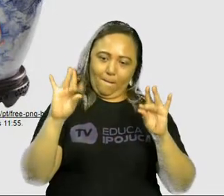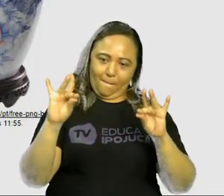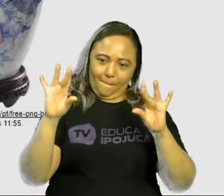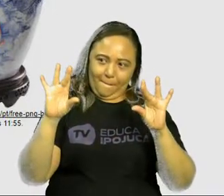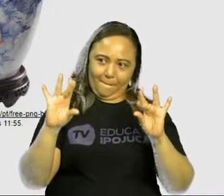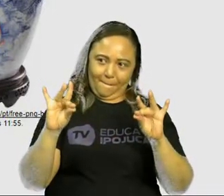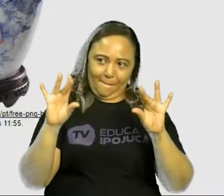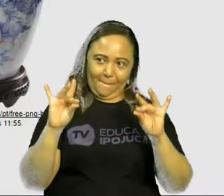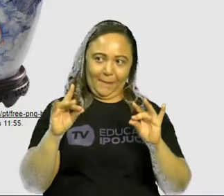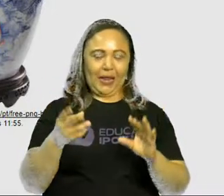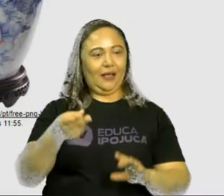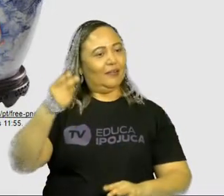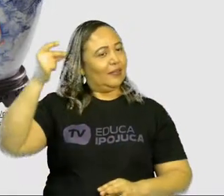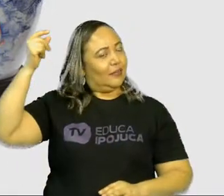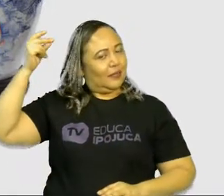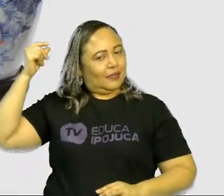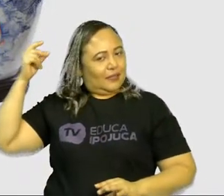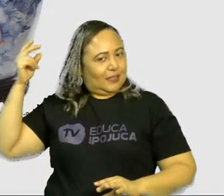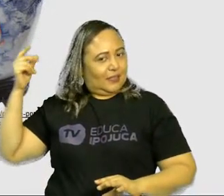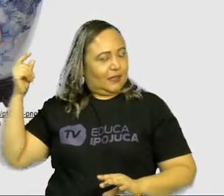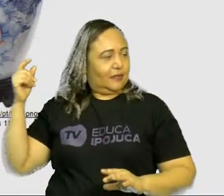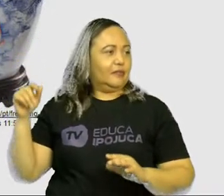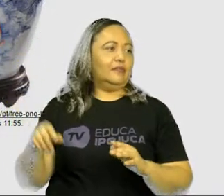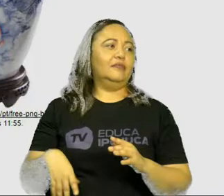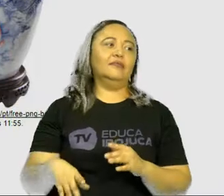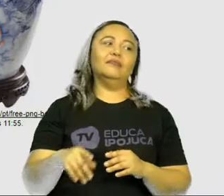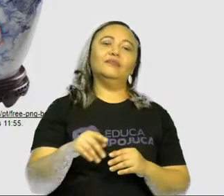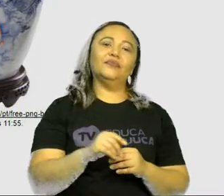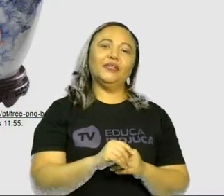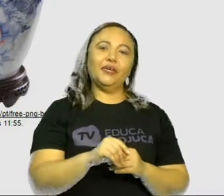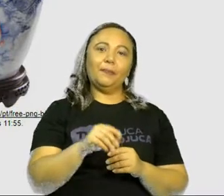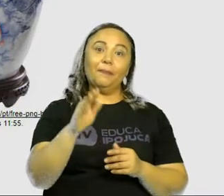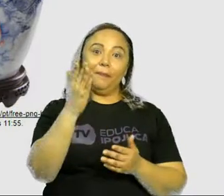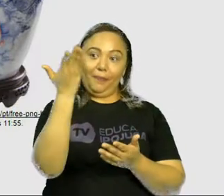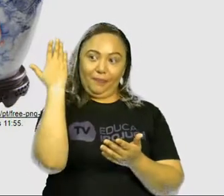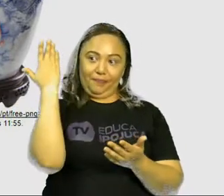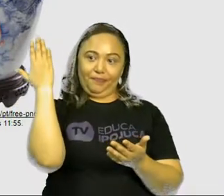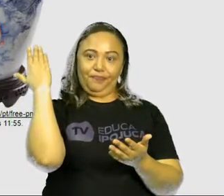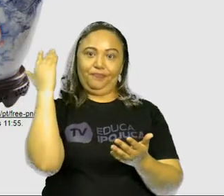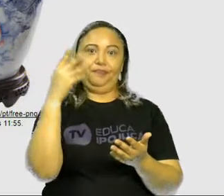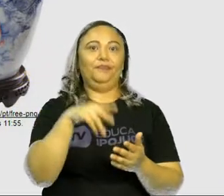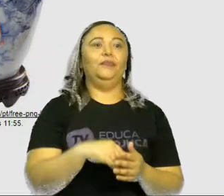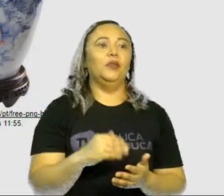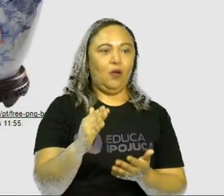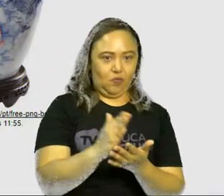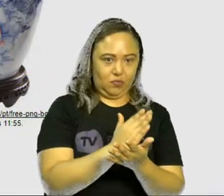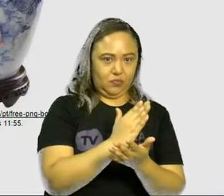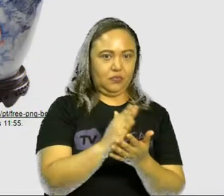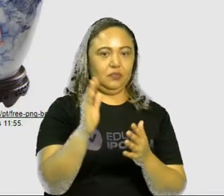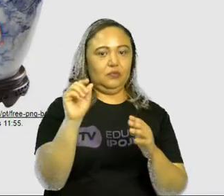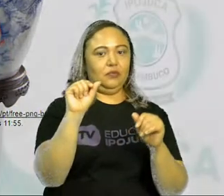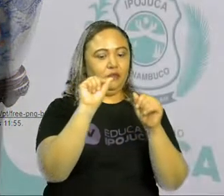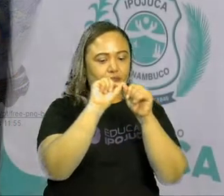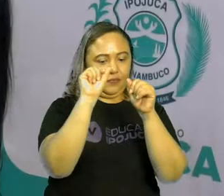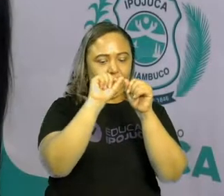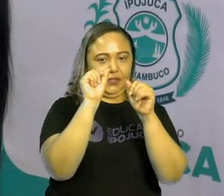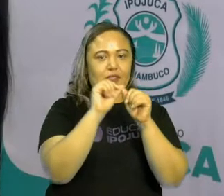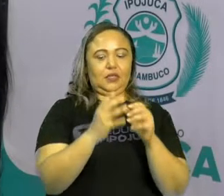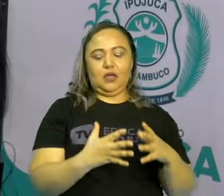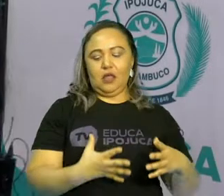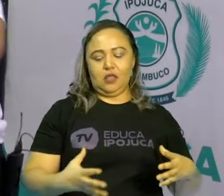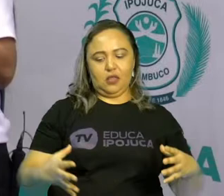que é uma técnica muito antiga este a cerâmica também argila que a gente já viu também muitas vezes